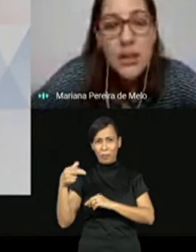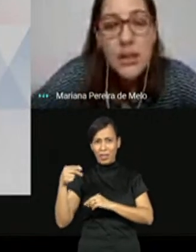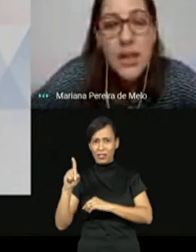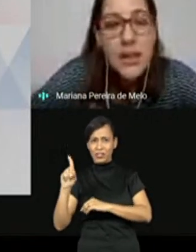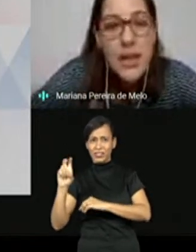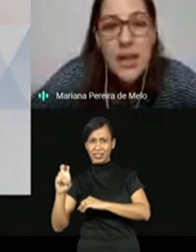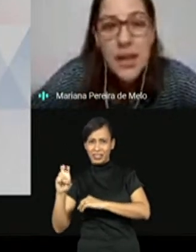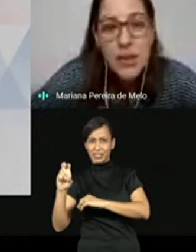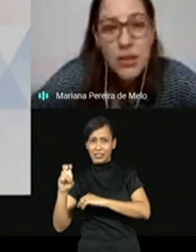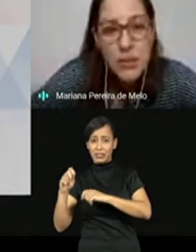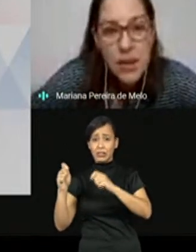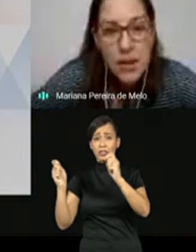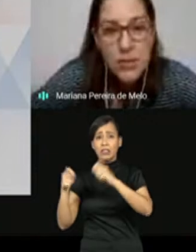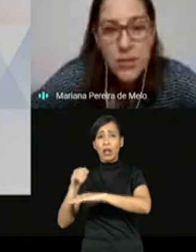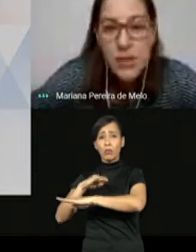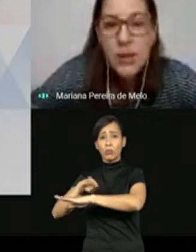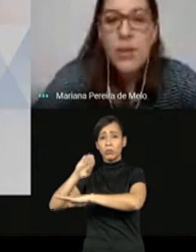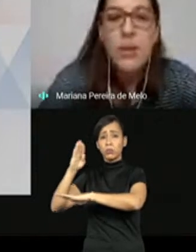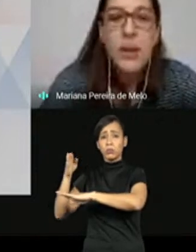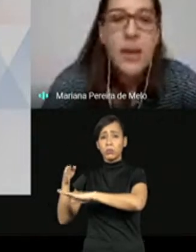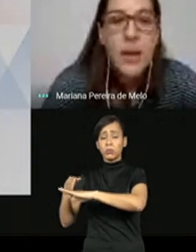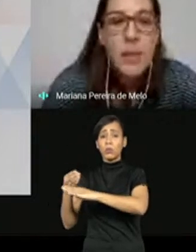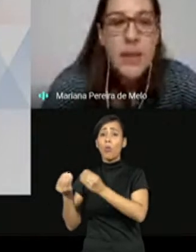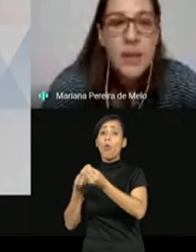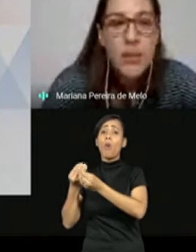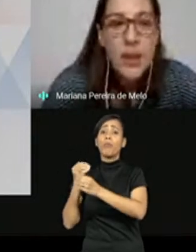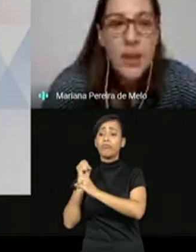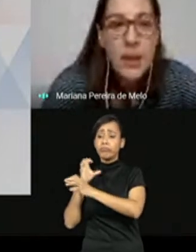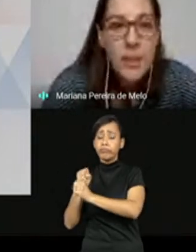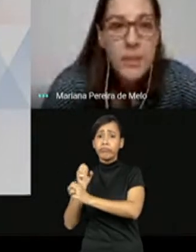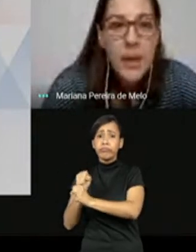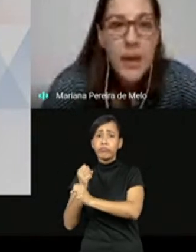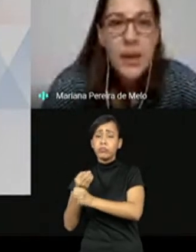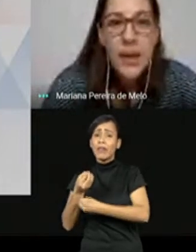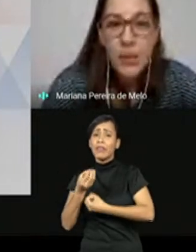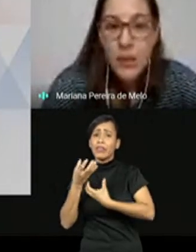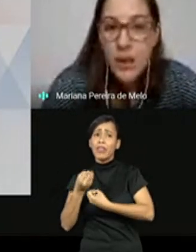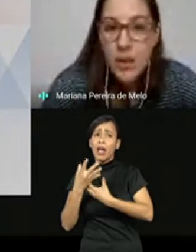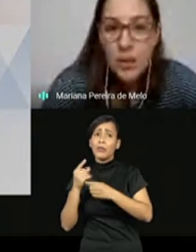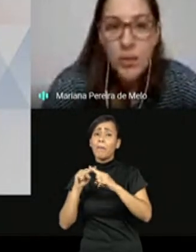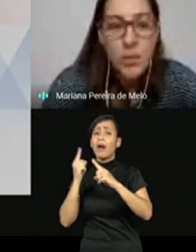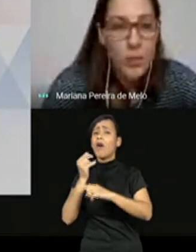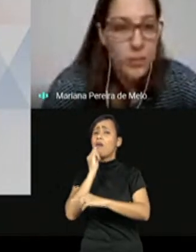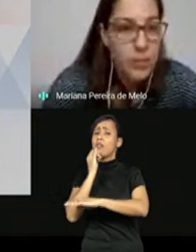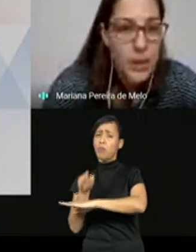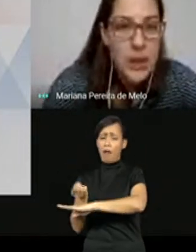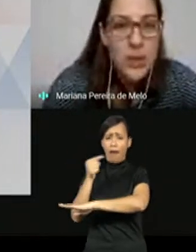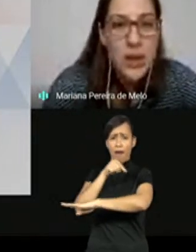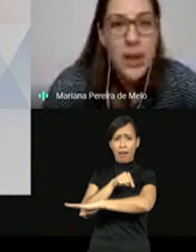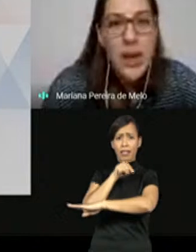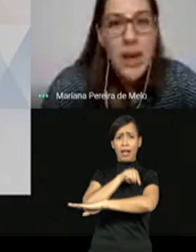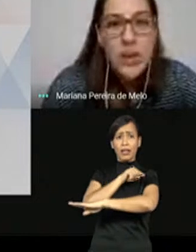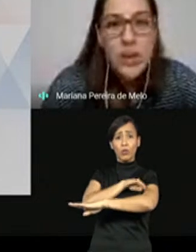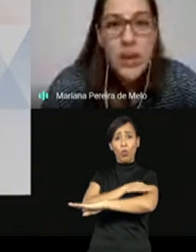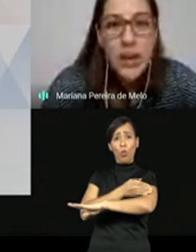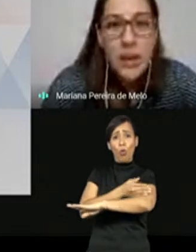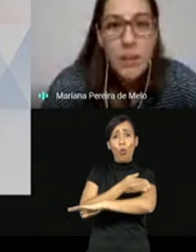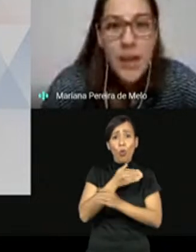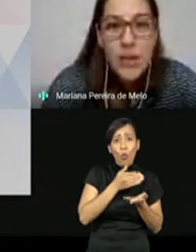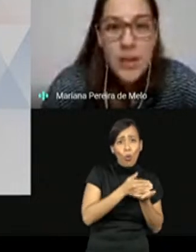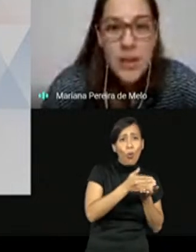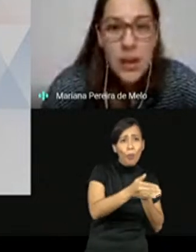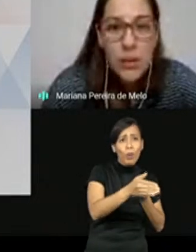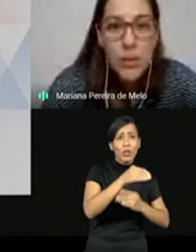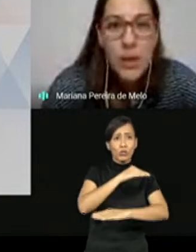de centralidade dos dados. Então, olha, pensando que aqui, opa, aqui é a origem, o ponto de origem, a gente tem